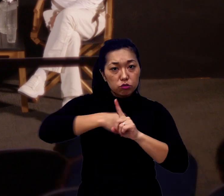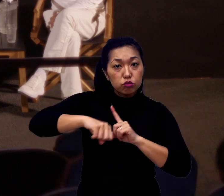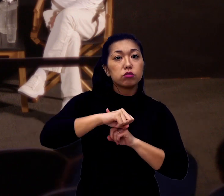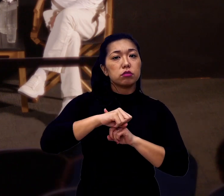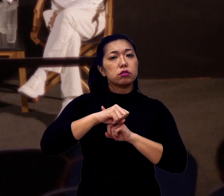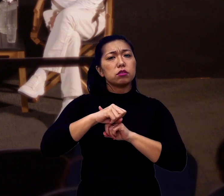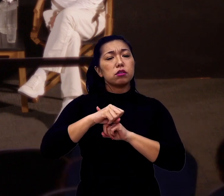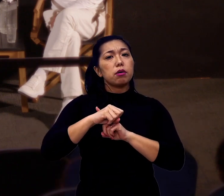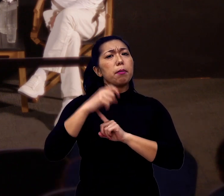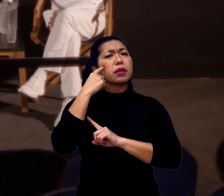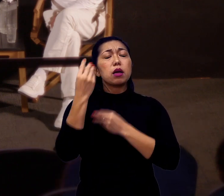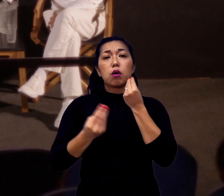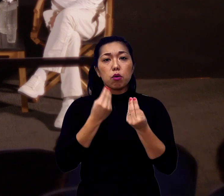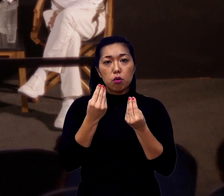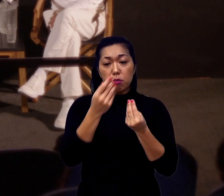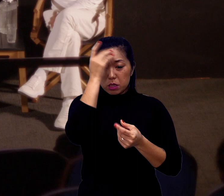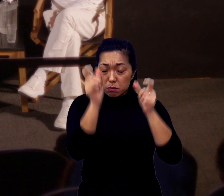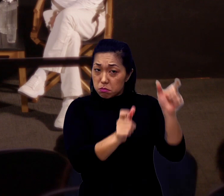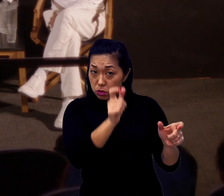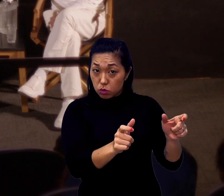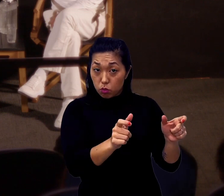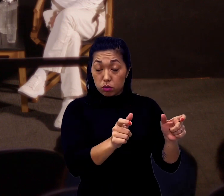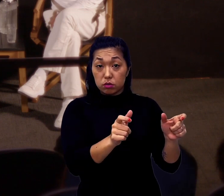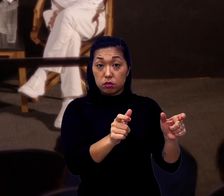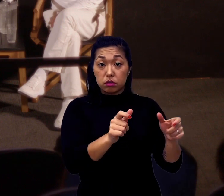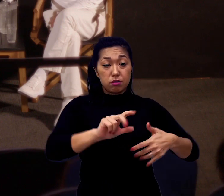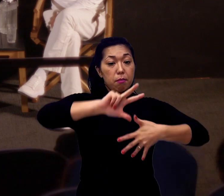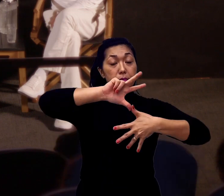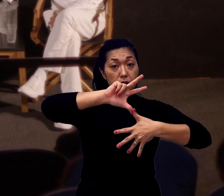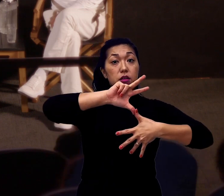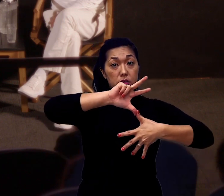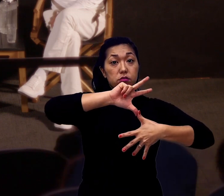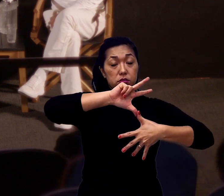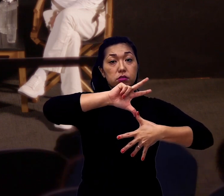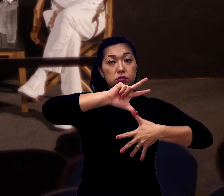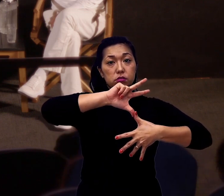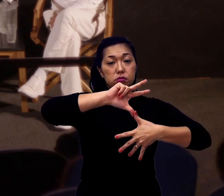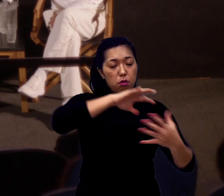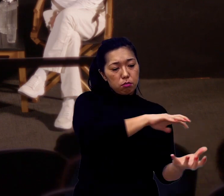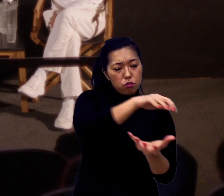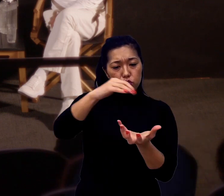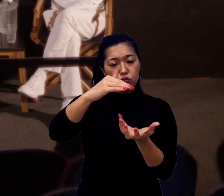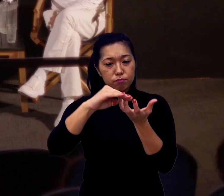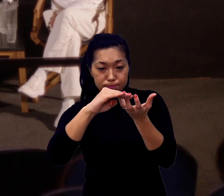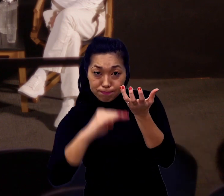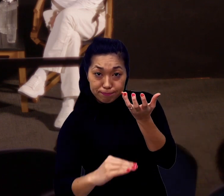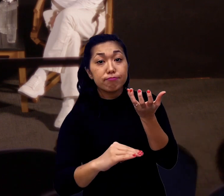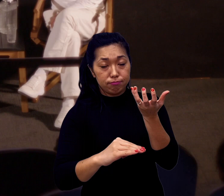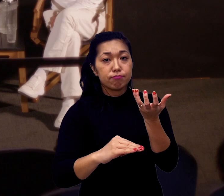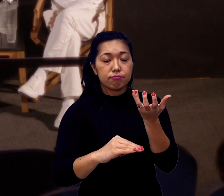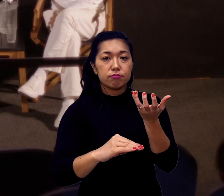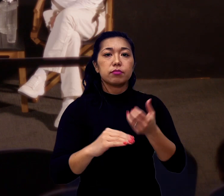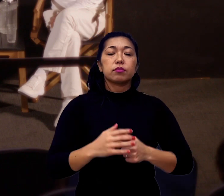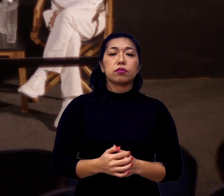enquanto brasileiros, enquanto pessoas do sul global, da América Latina... Está falhando, né? Enquanto